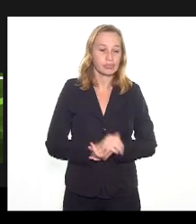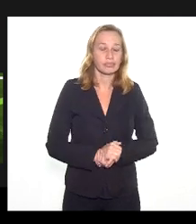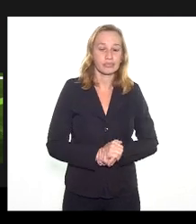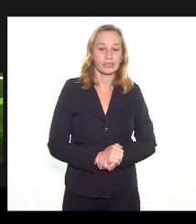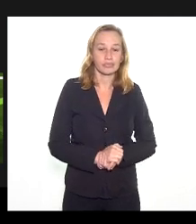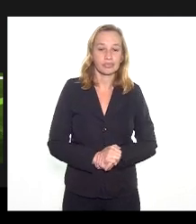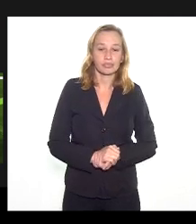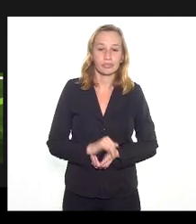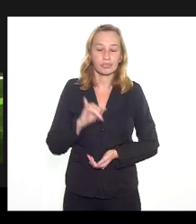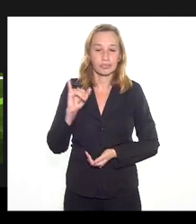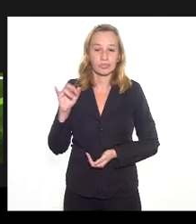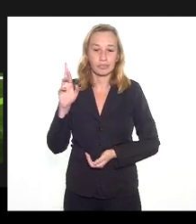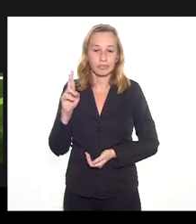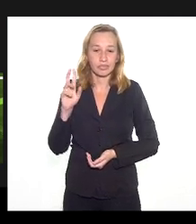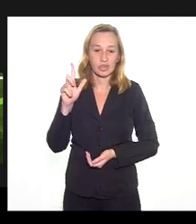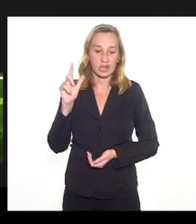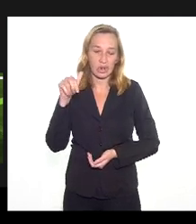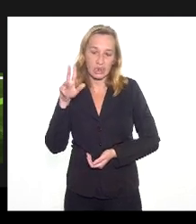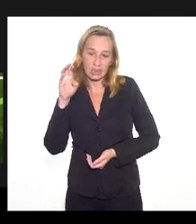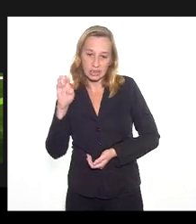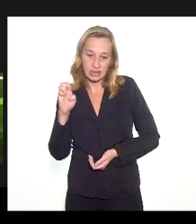senhora Irlaine de